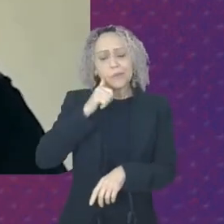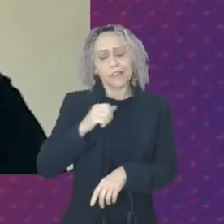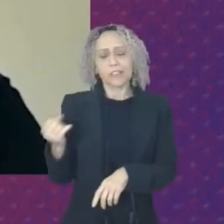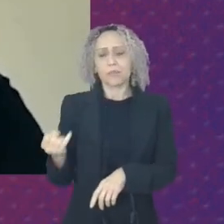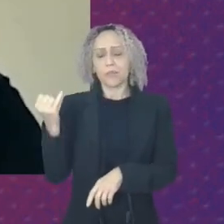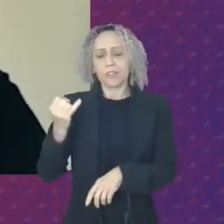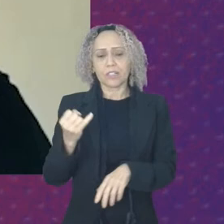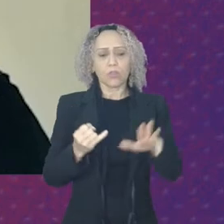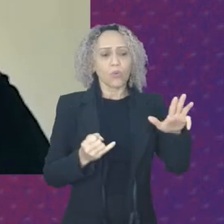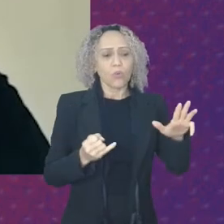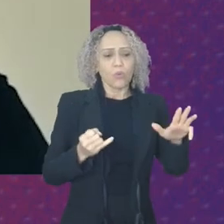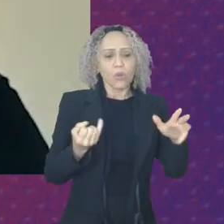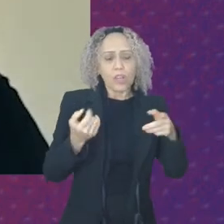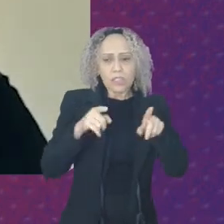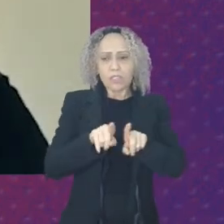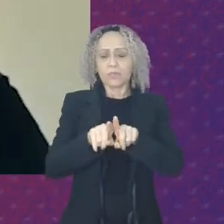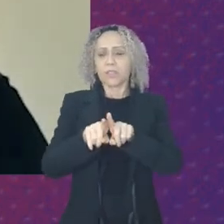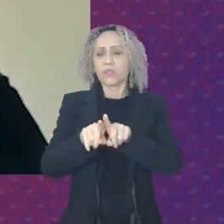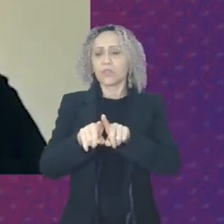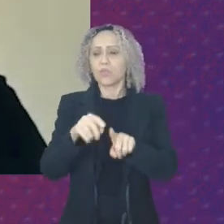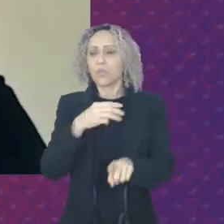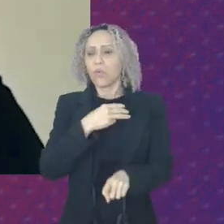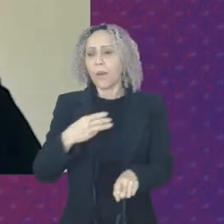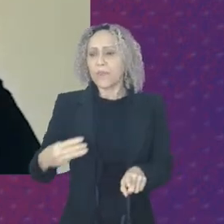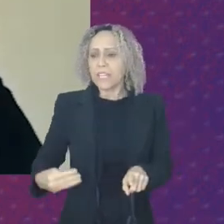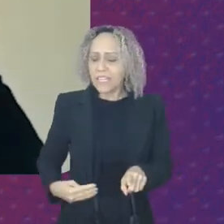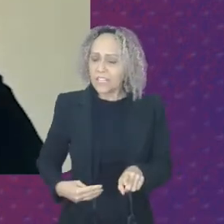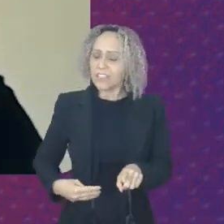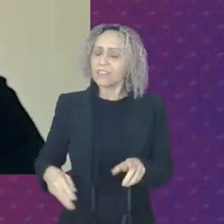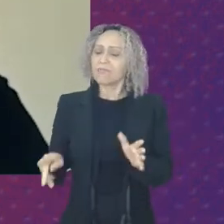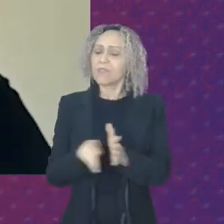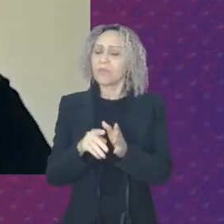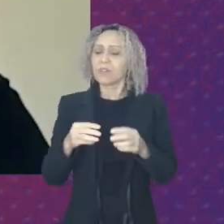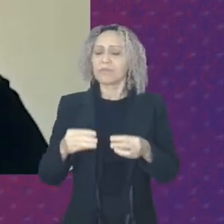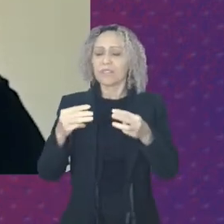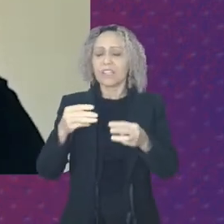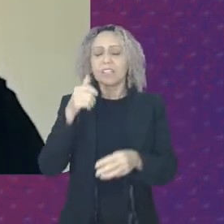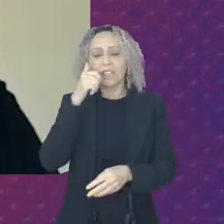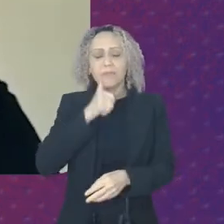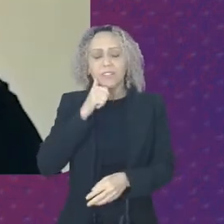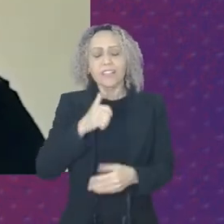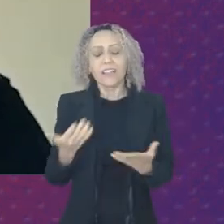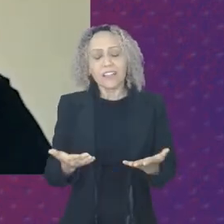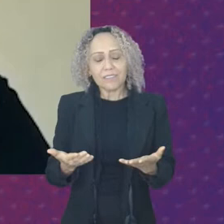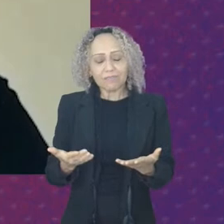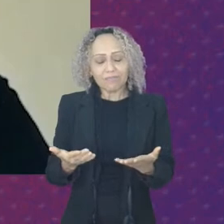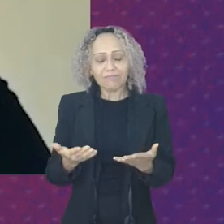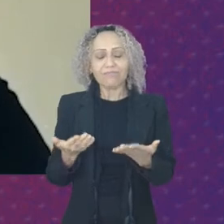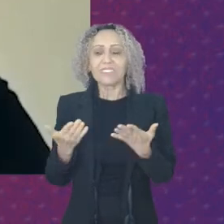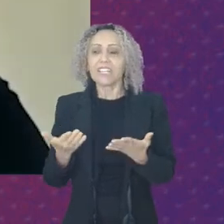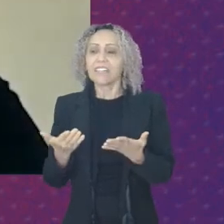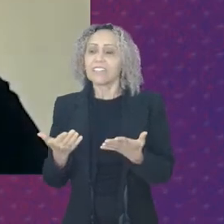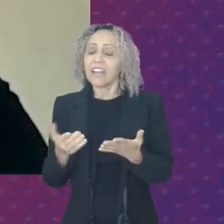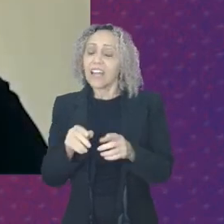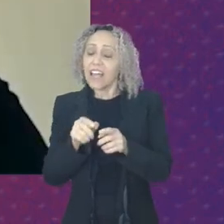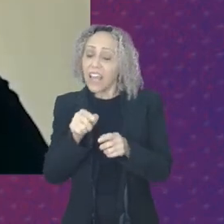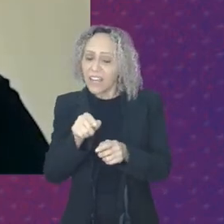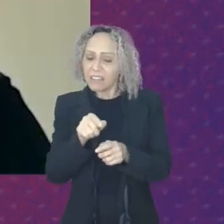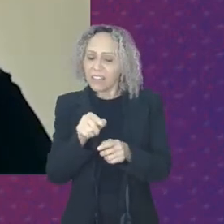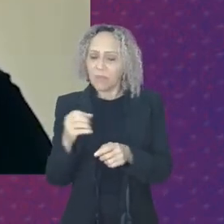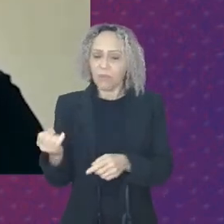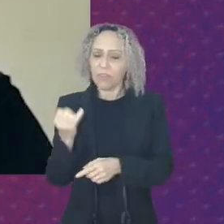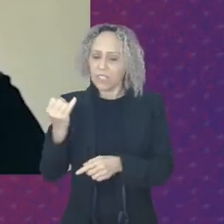ministra de Mulheres, e elas querem saber um pouco mais, e querem saber a partir de vocês, a partir das suas redes, a partir do seu